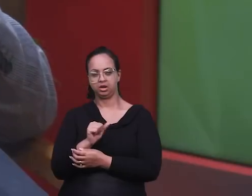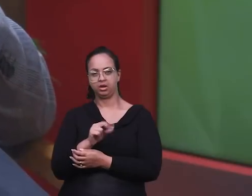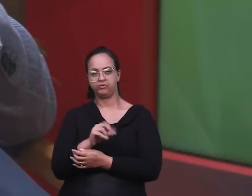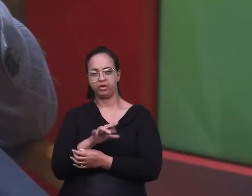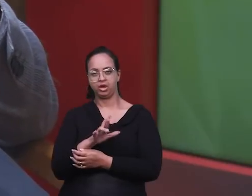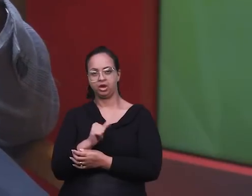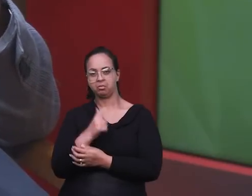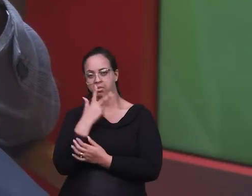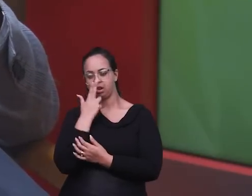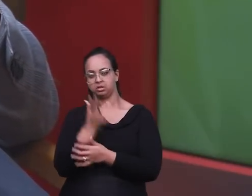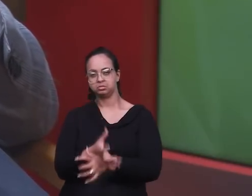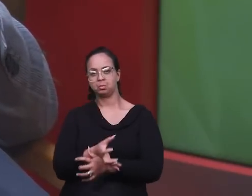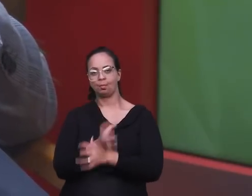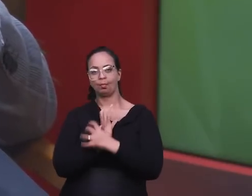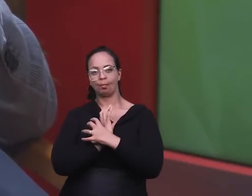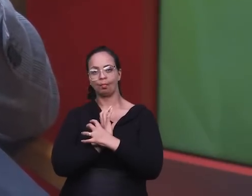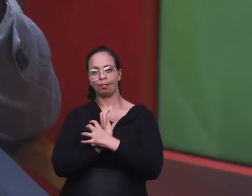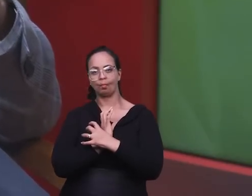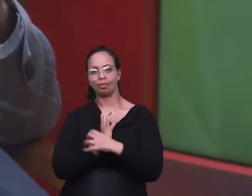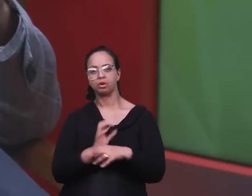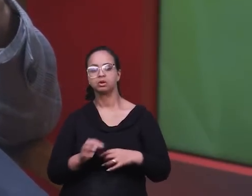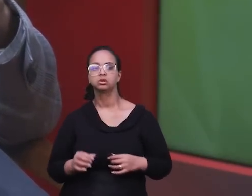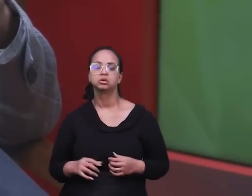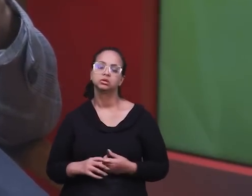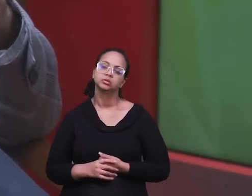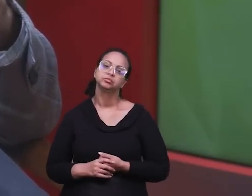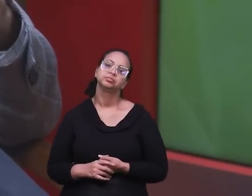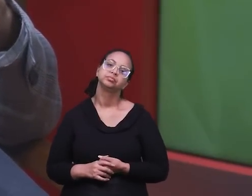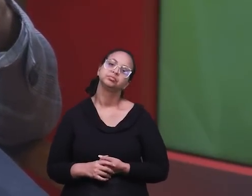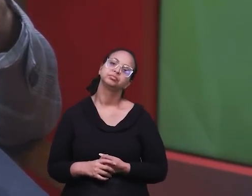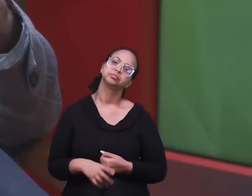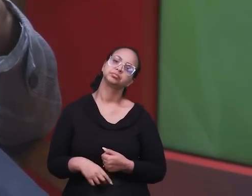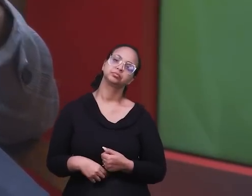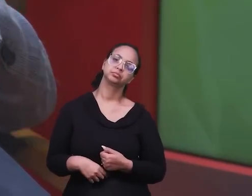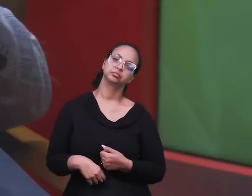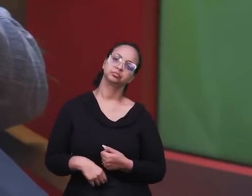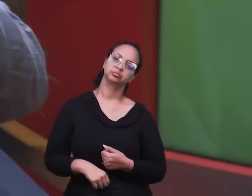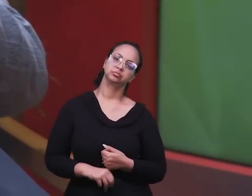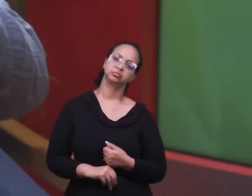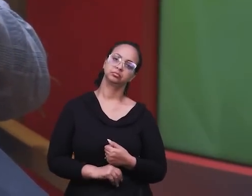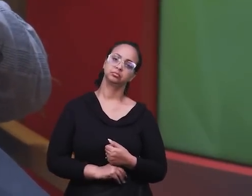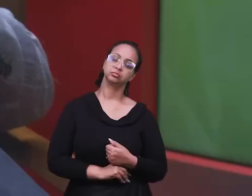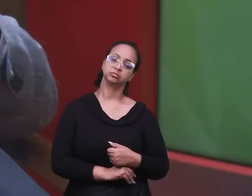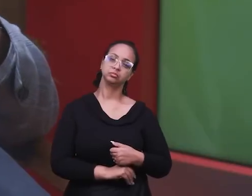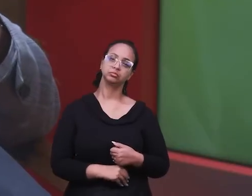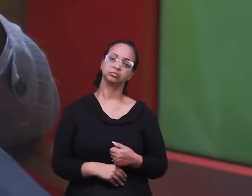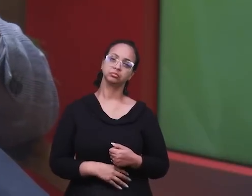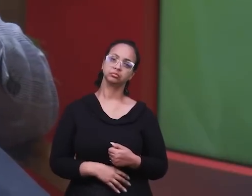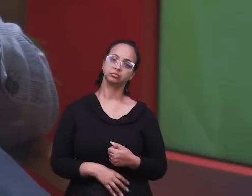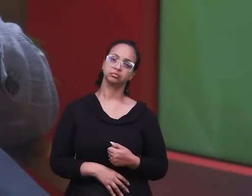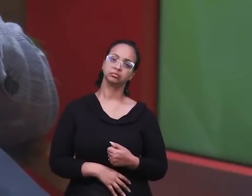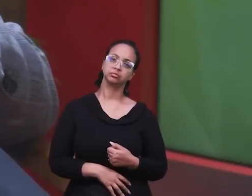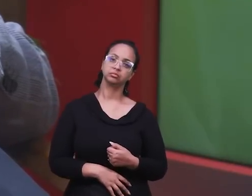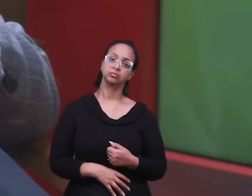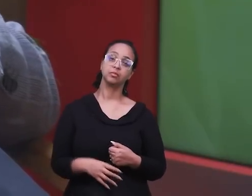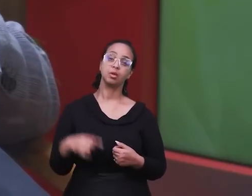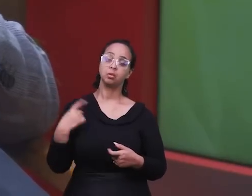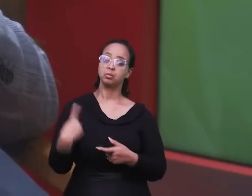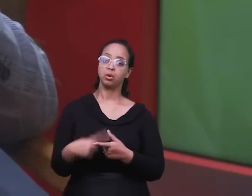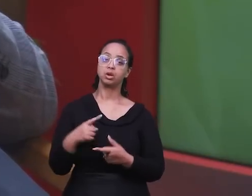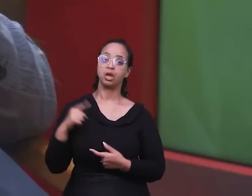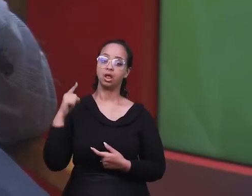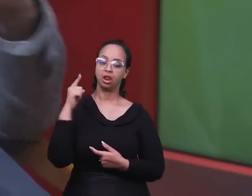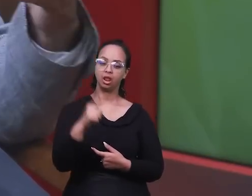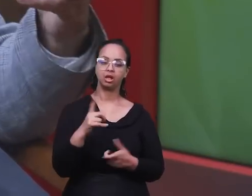Né? Então, o Monte da Mirra, o Getsêmani, o outeiro do incenso, porque ali o